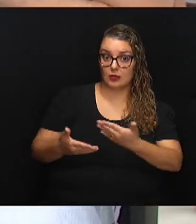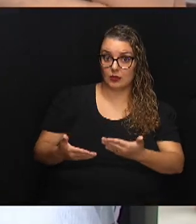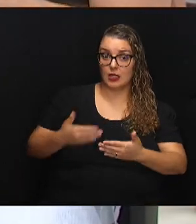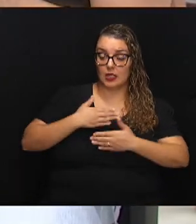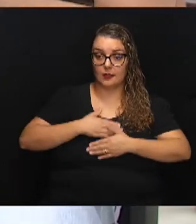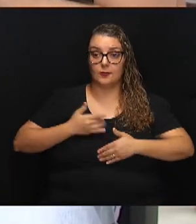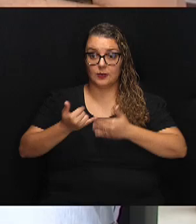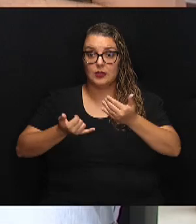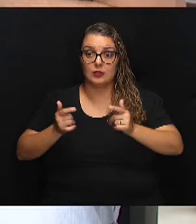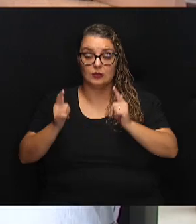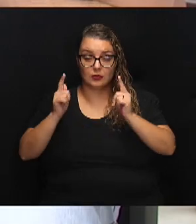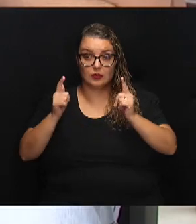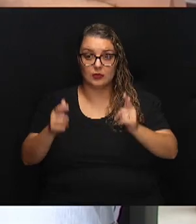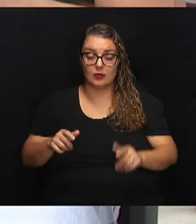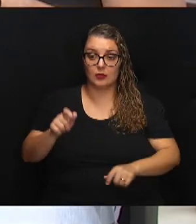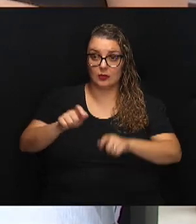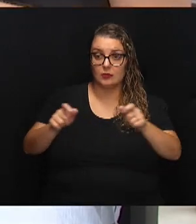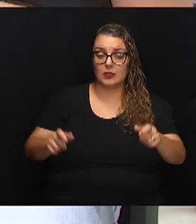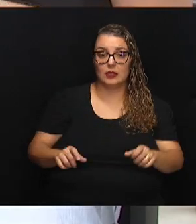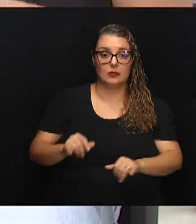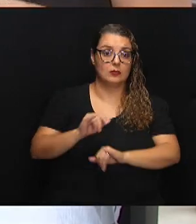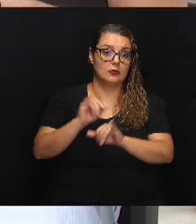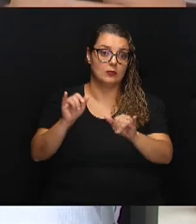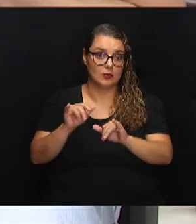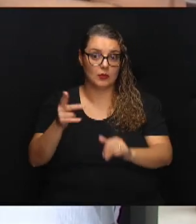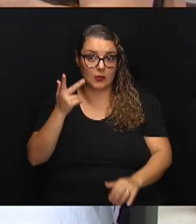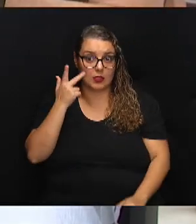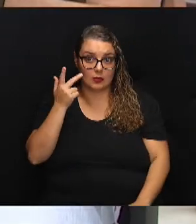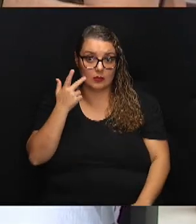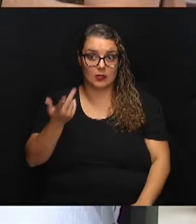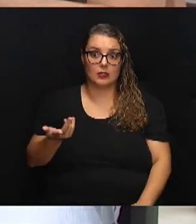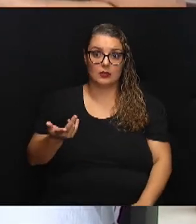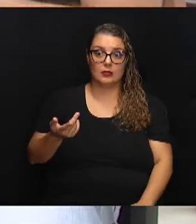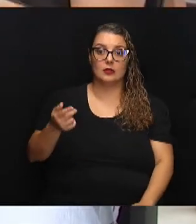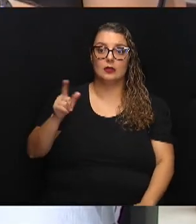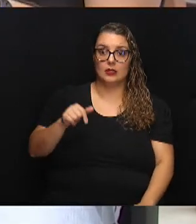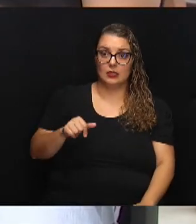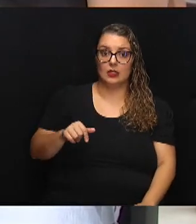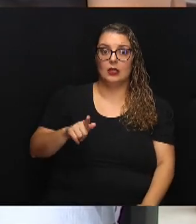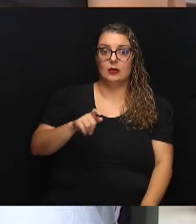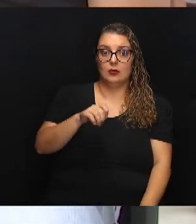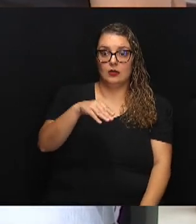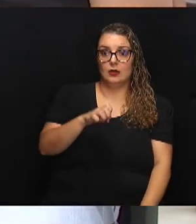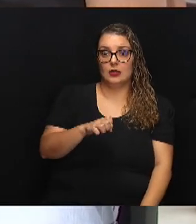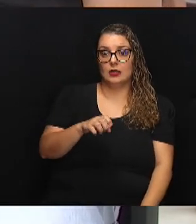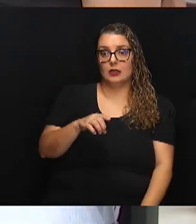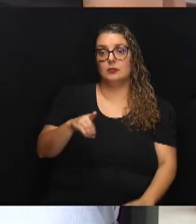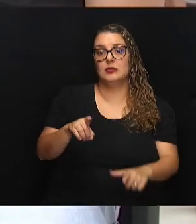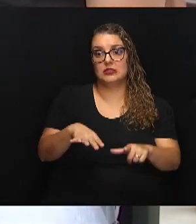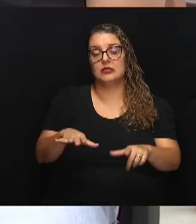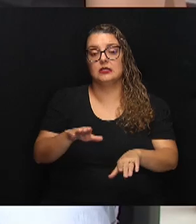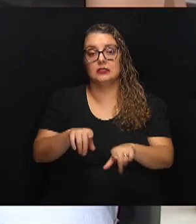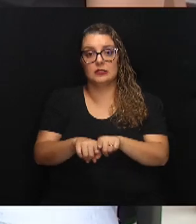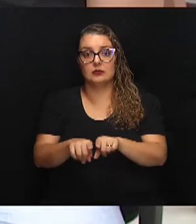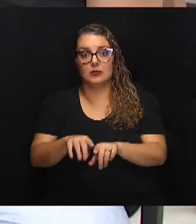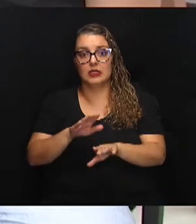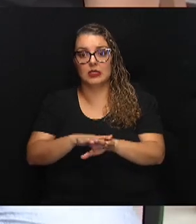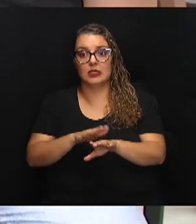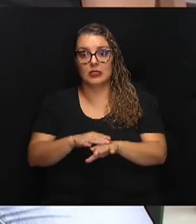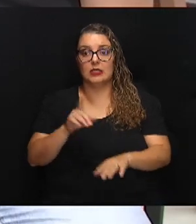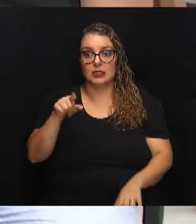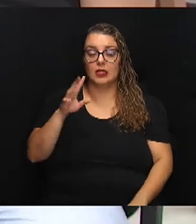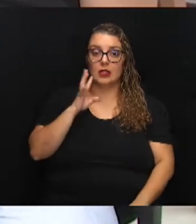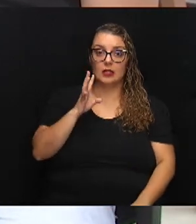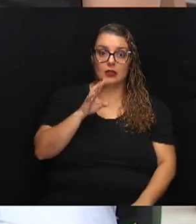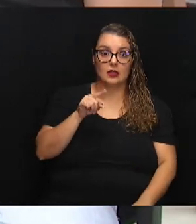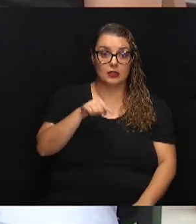usuário, normalmente em propagandas, né? Aí acaba o game designer atuando nessa parte também. É muito interessante. Isso é uma